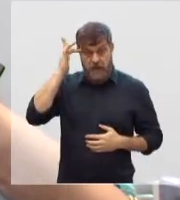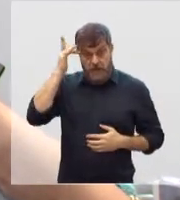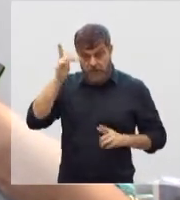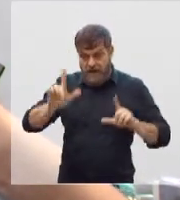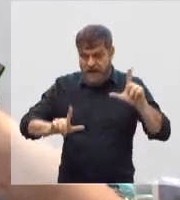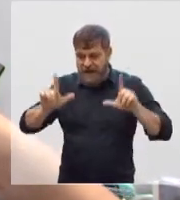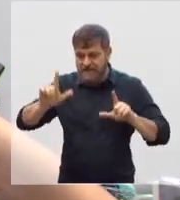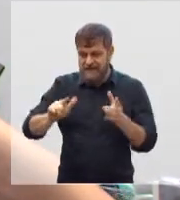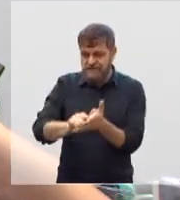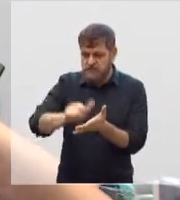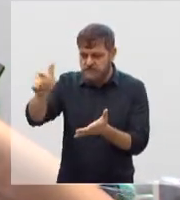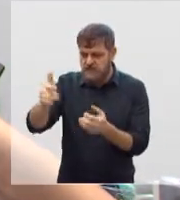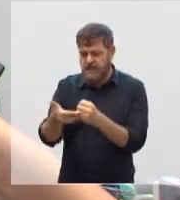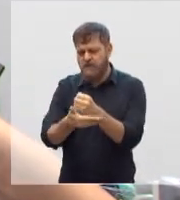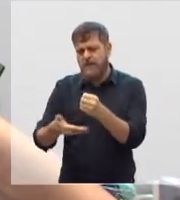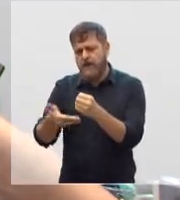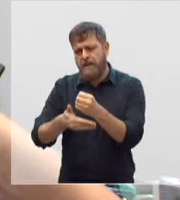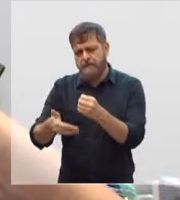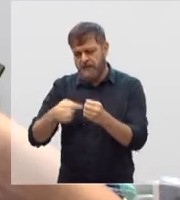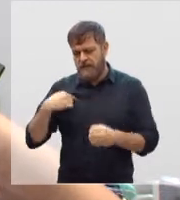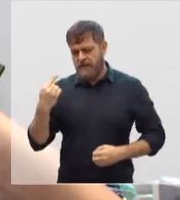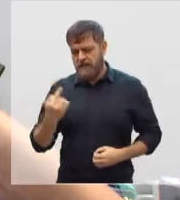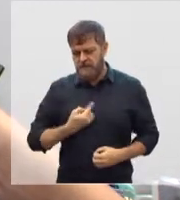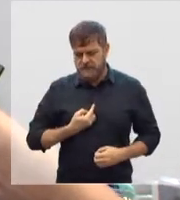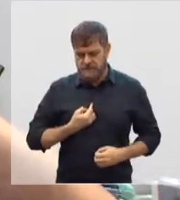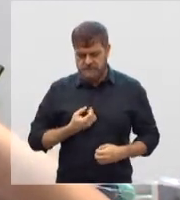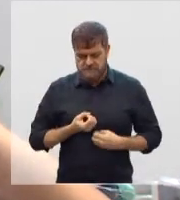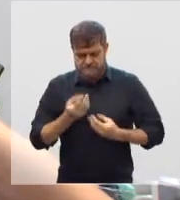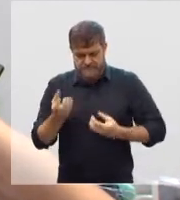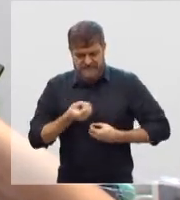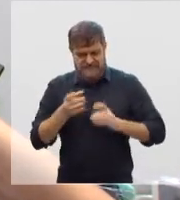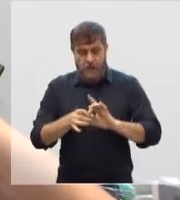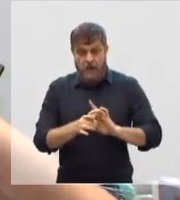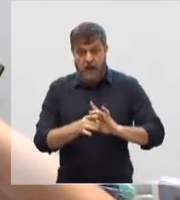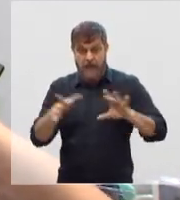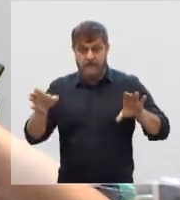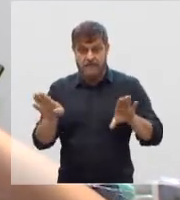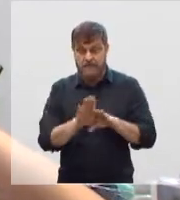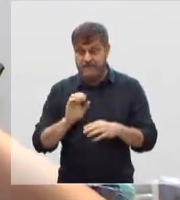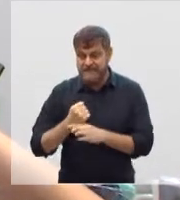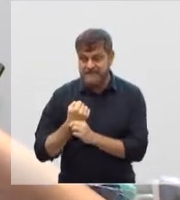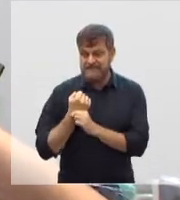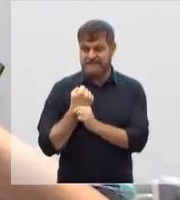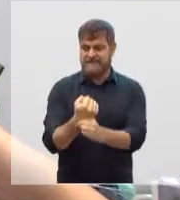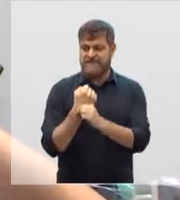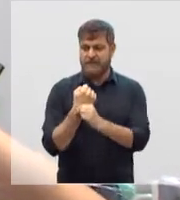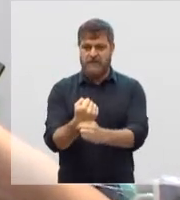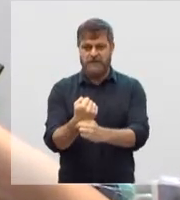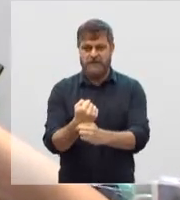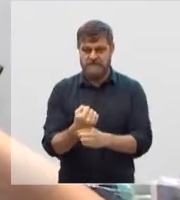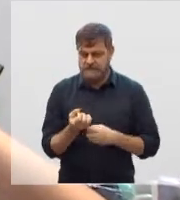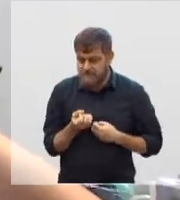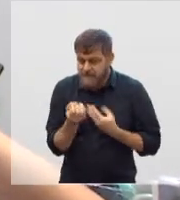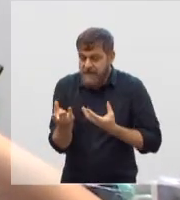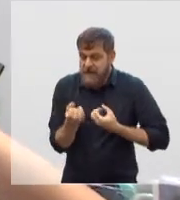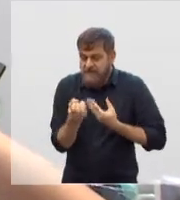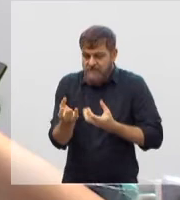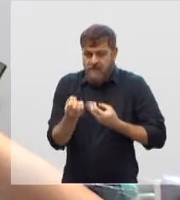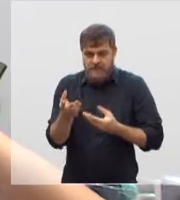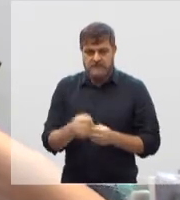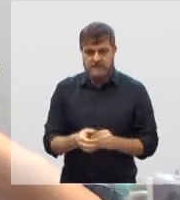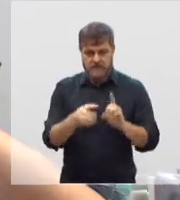acho que a imprensa tem um papel fundamental para a nossa liberdade de expressão, mas também para garantir